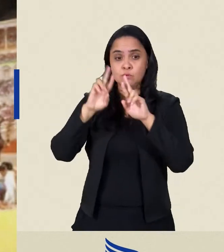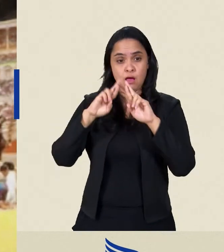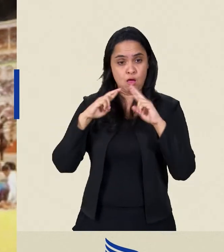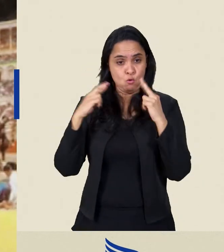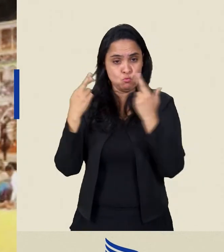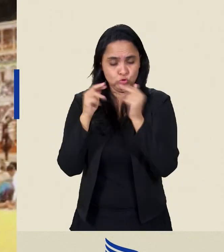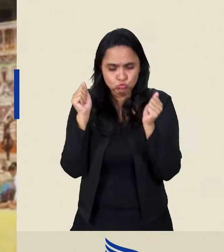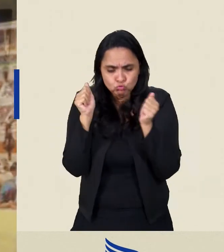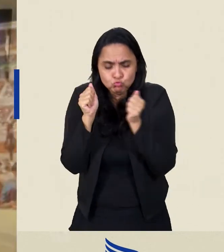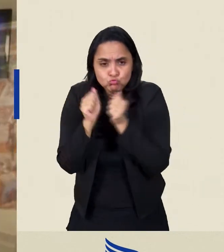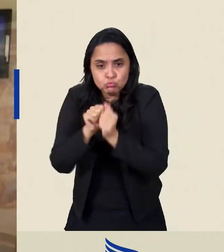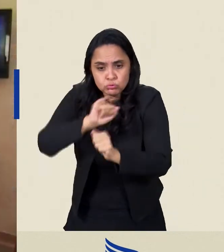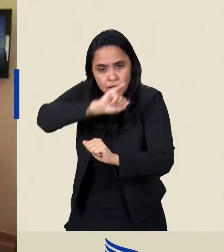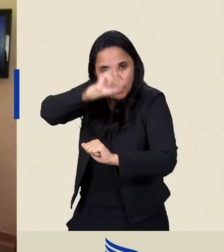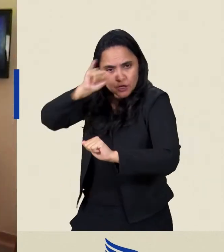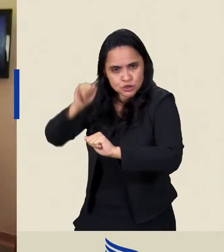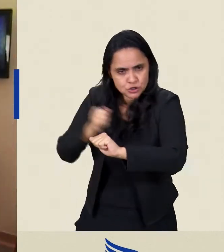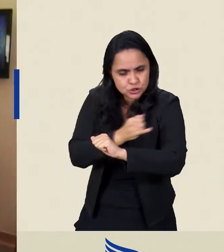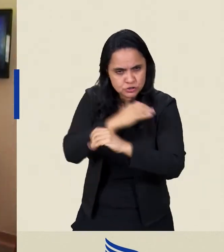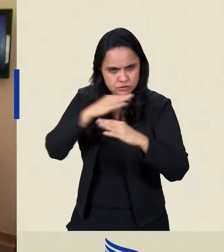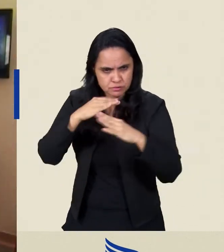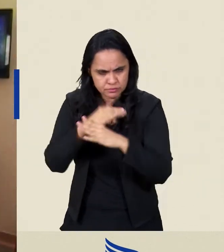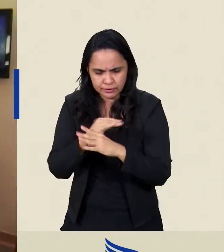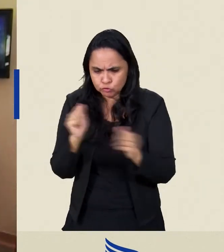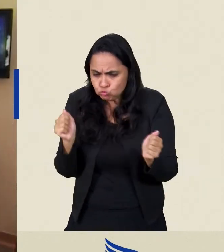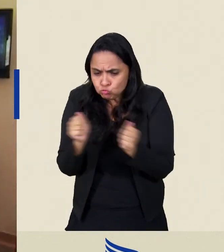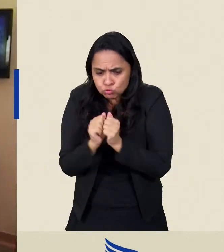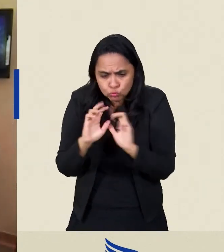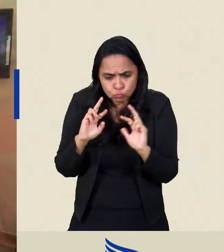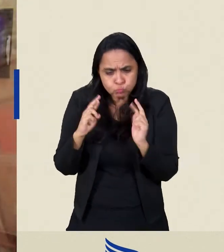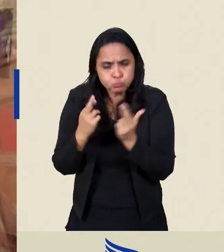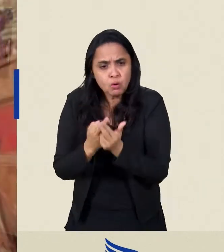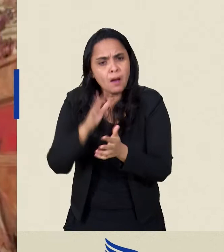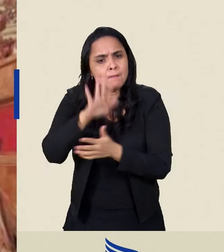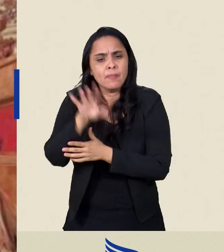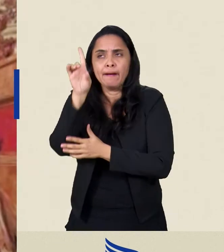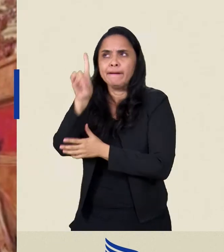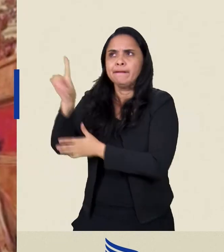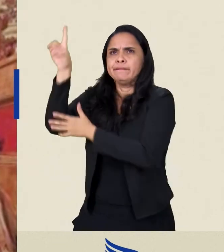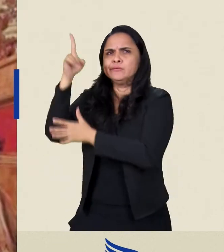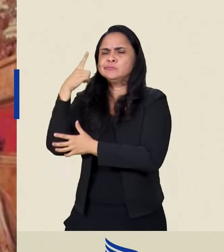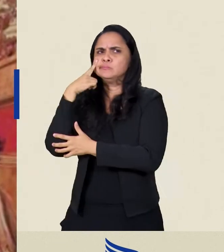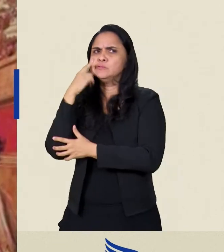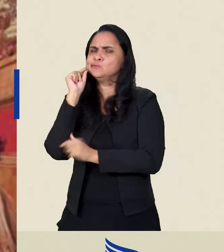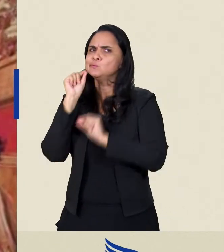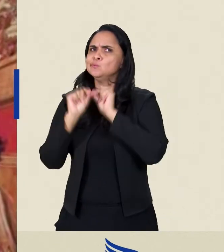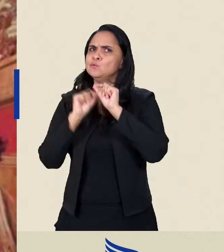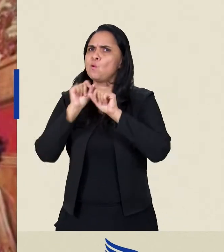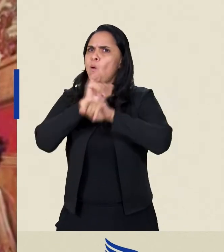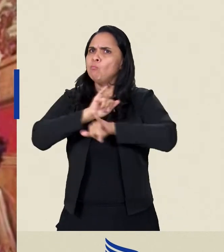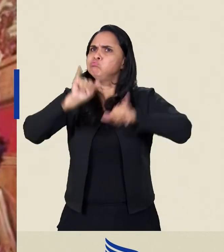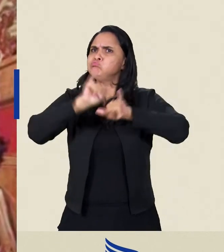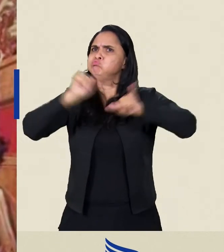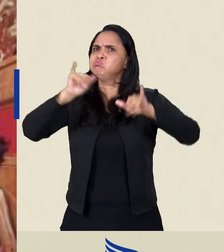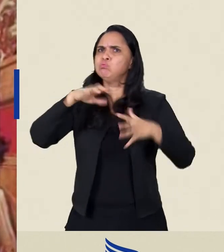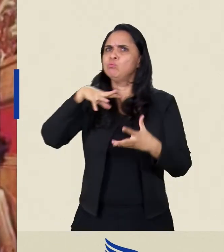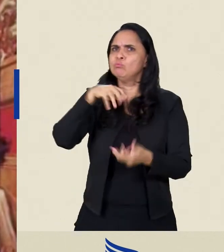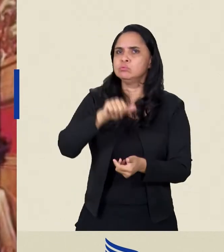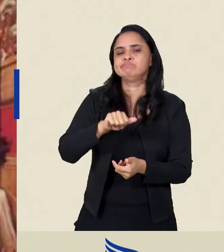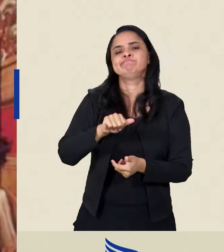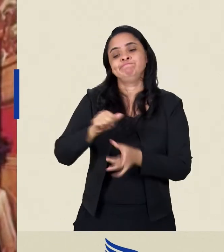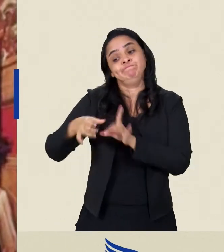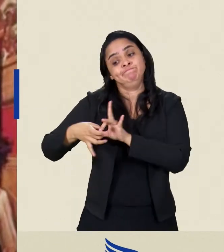Não saíam dali. O que fez Deus para beneficiar o mundo? Permitiu que viesse uma perseguição sobre o seu